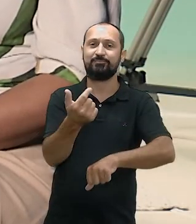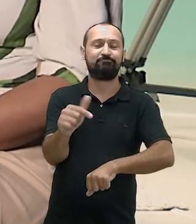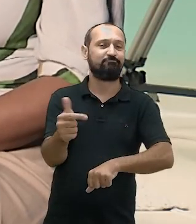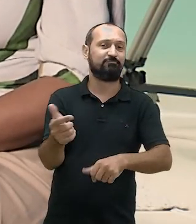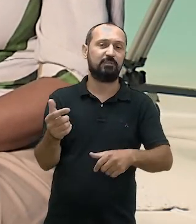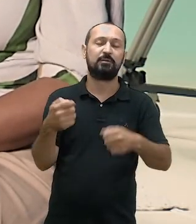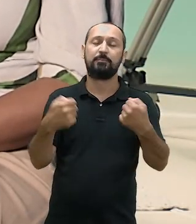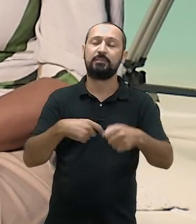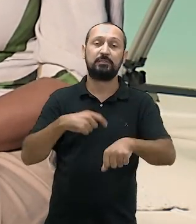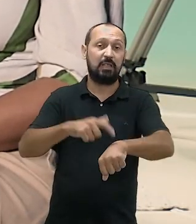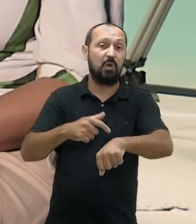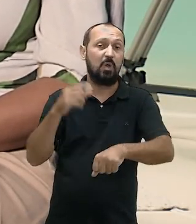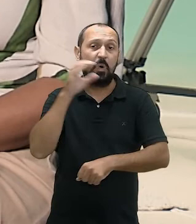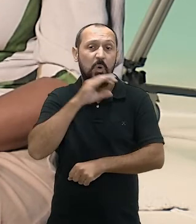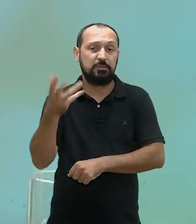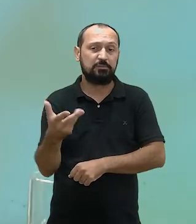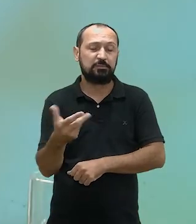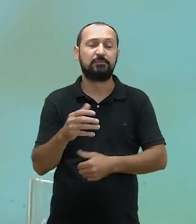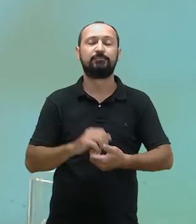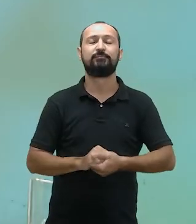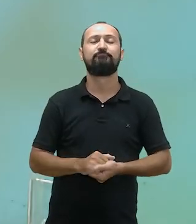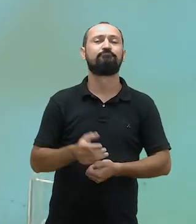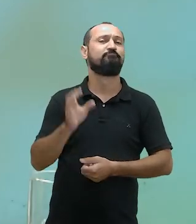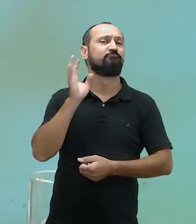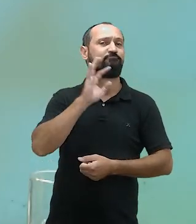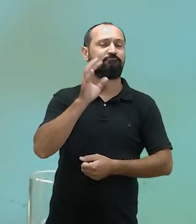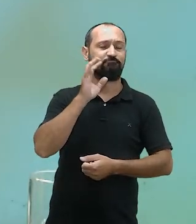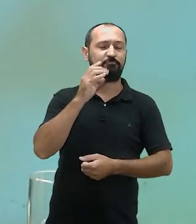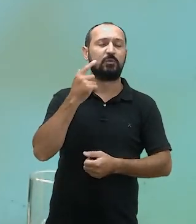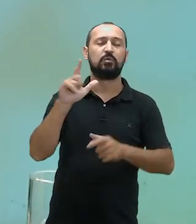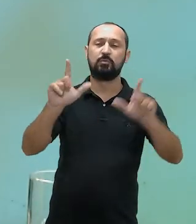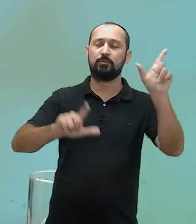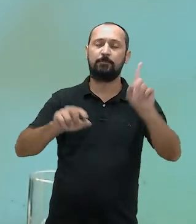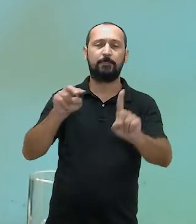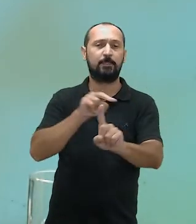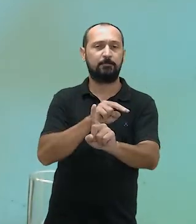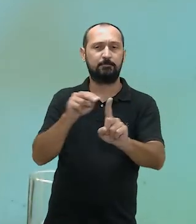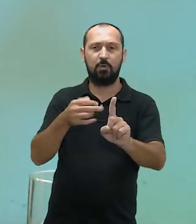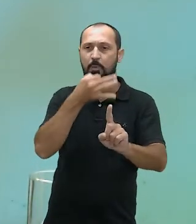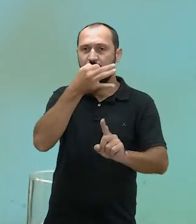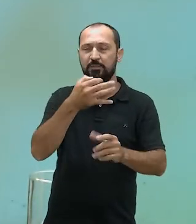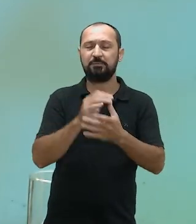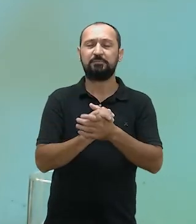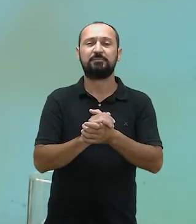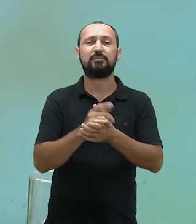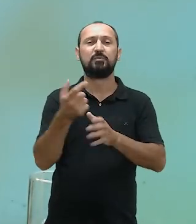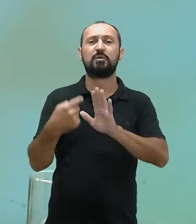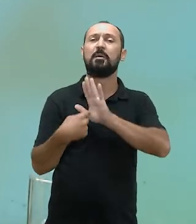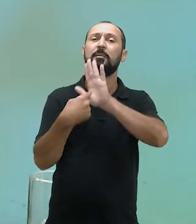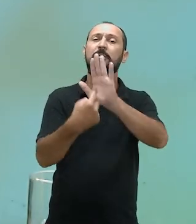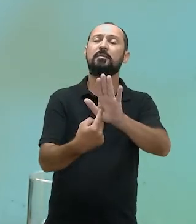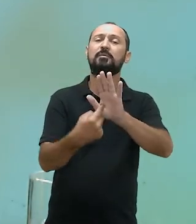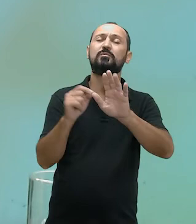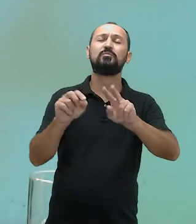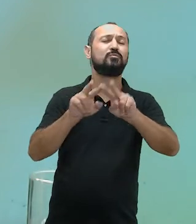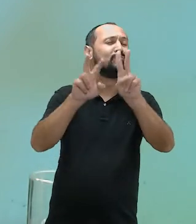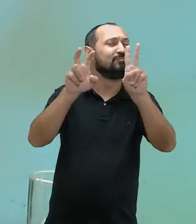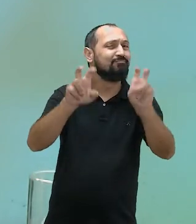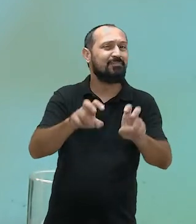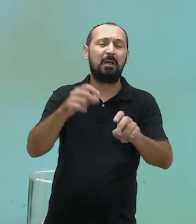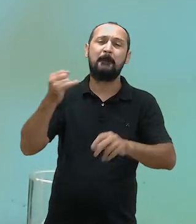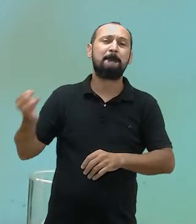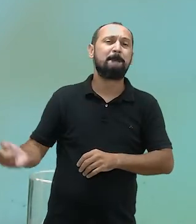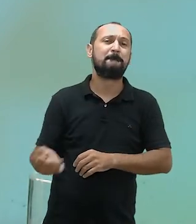né? Você precisa atuar no momento. Bacana. Esse foi o ponto de vista. Hoje a gente apresentou um dos